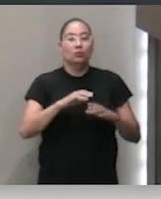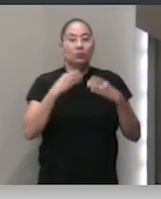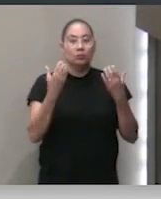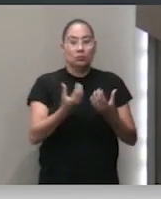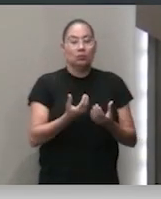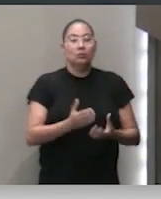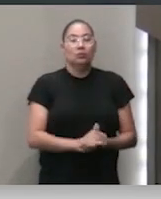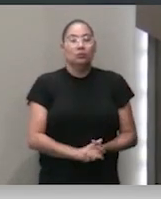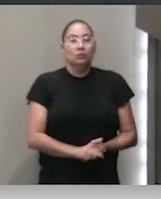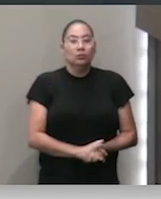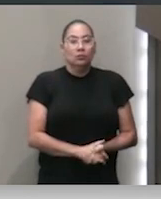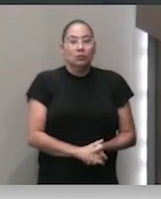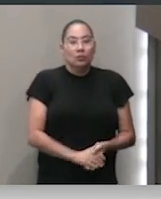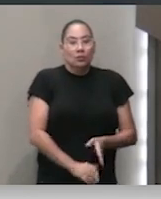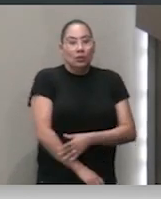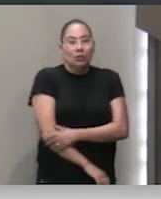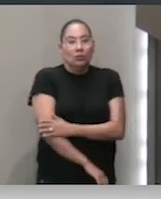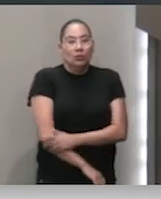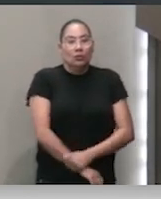comunidade.